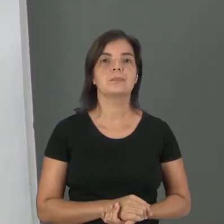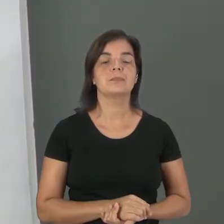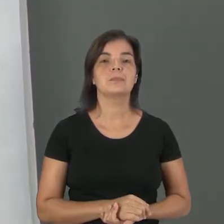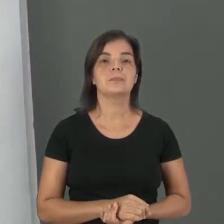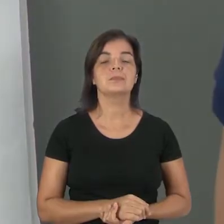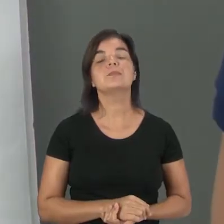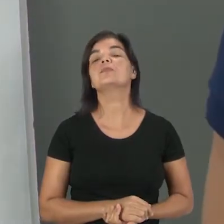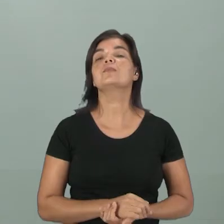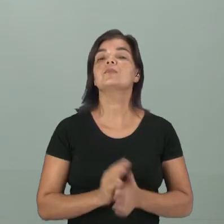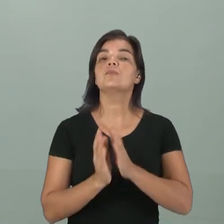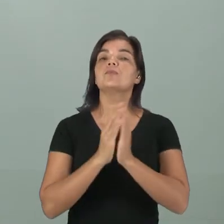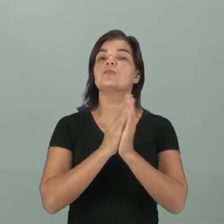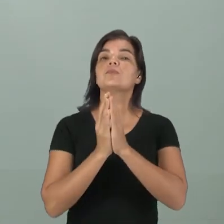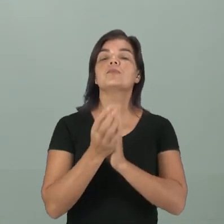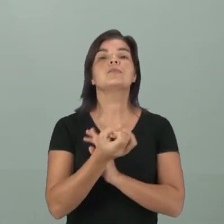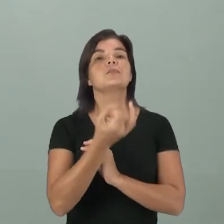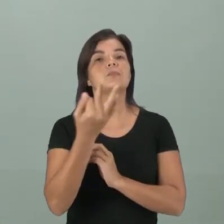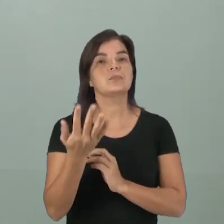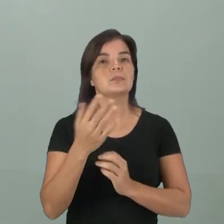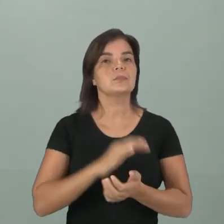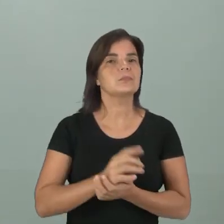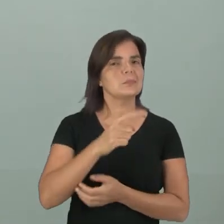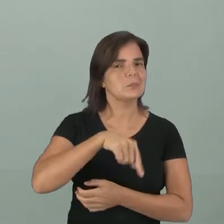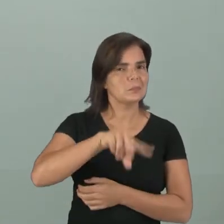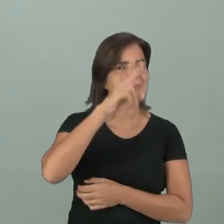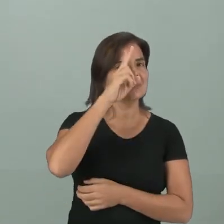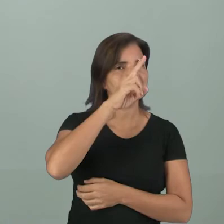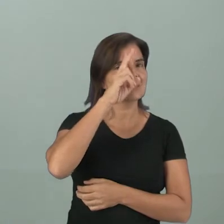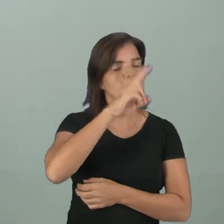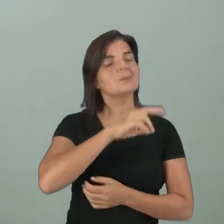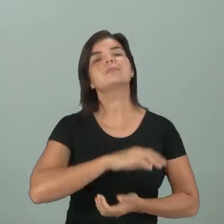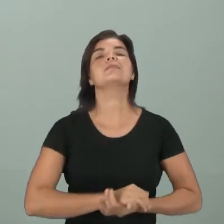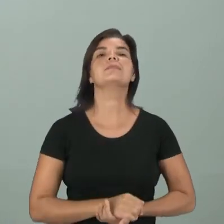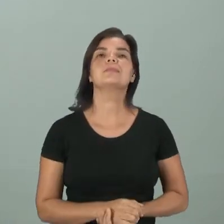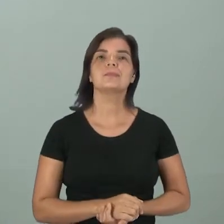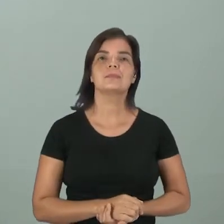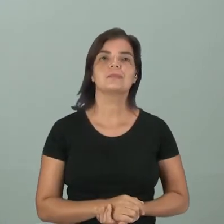E os bonecos, quantos são? Vocês lembram? Olha só.